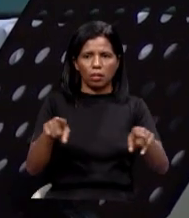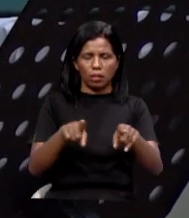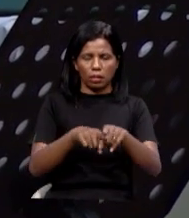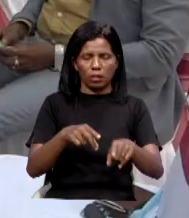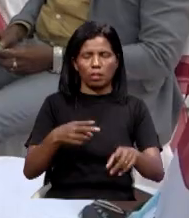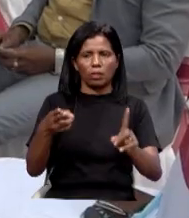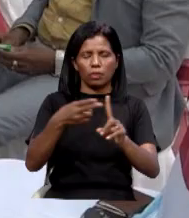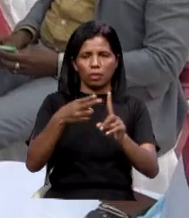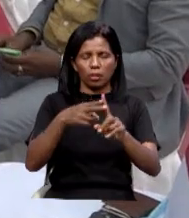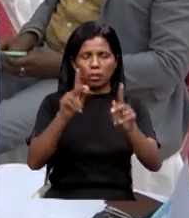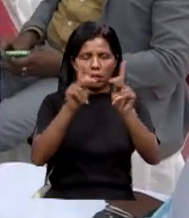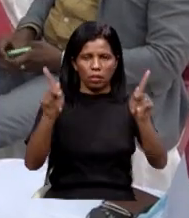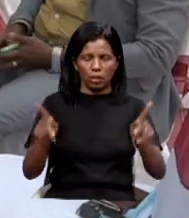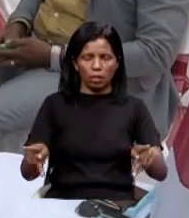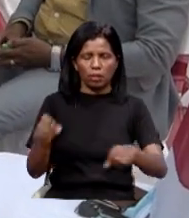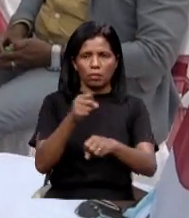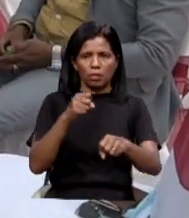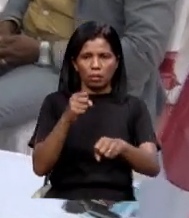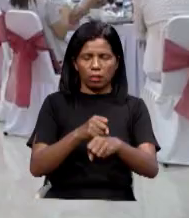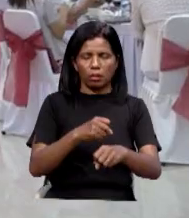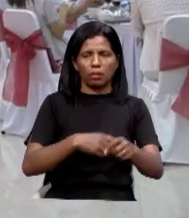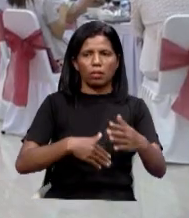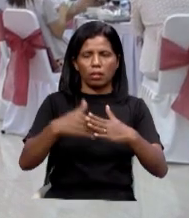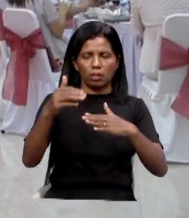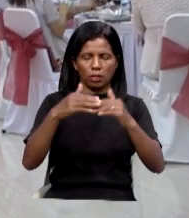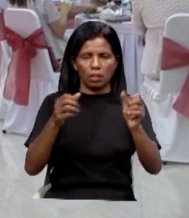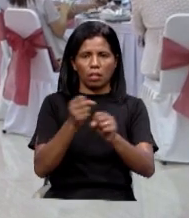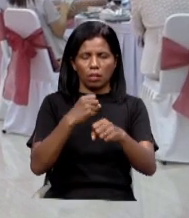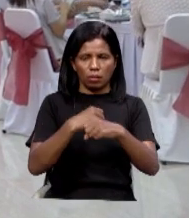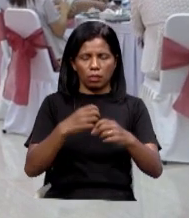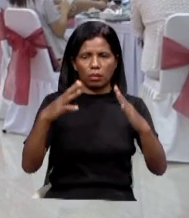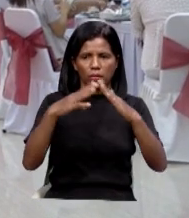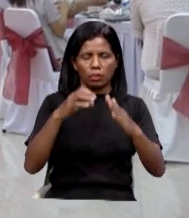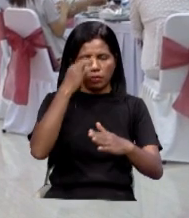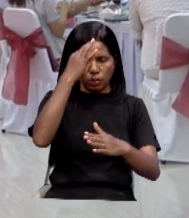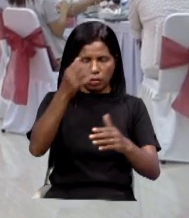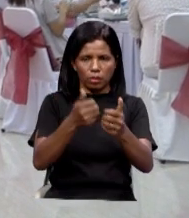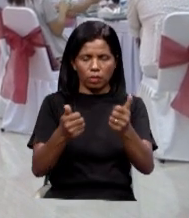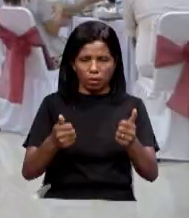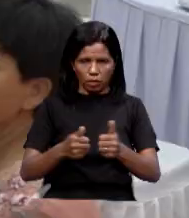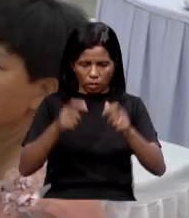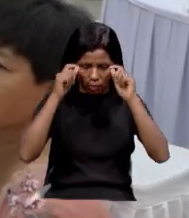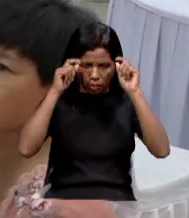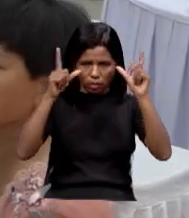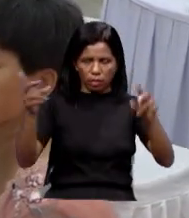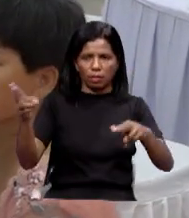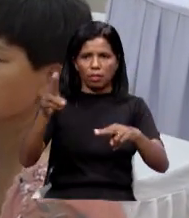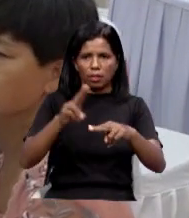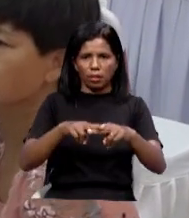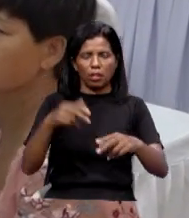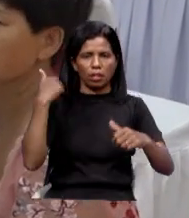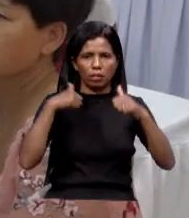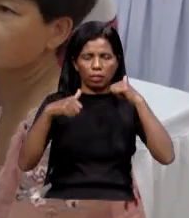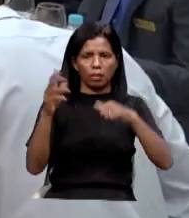hotel, loja, supermercado, no construção Sira. Triplano ba futuro, Asociação Sinés União Timor-Leste se aumenta tan atividade